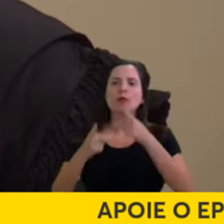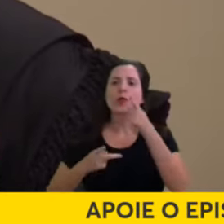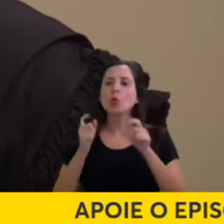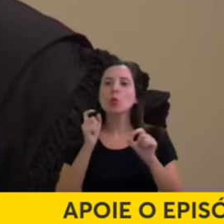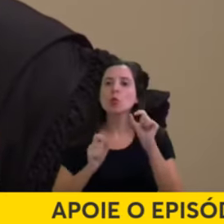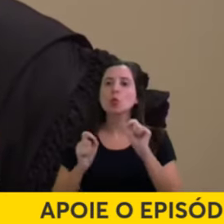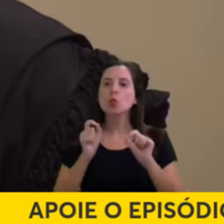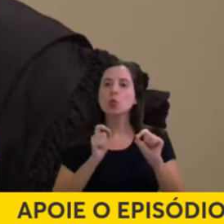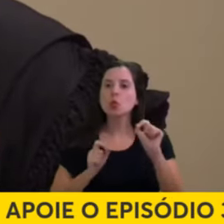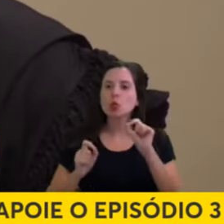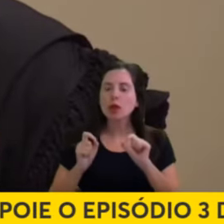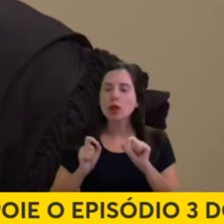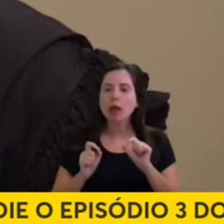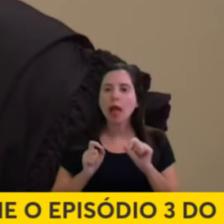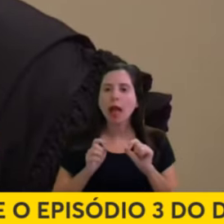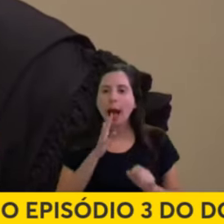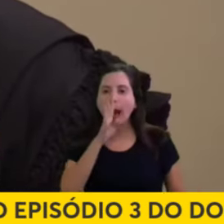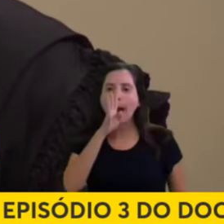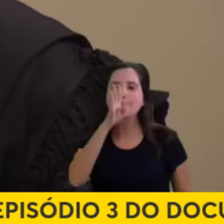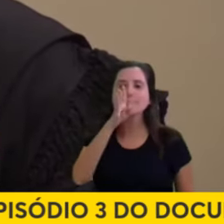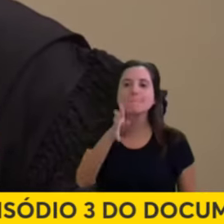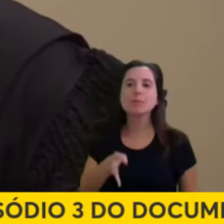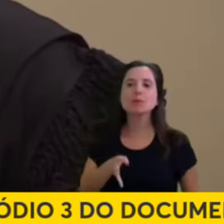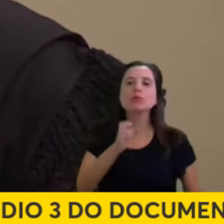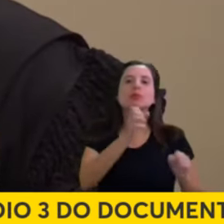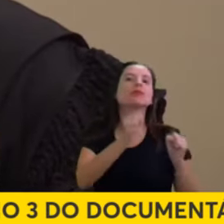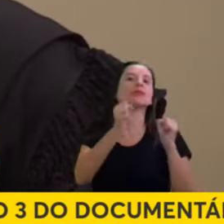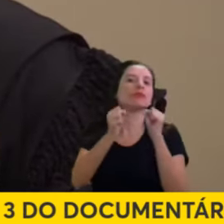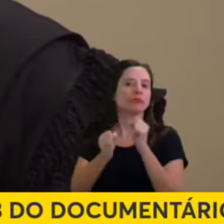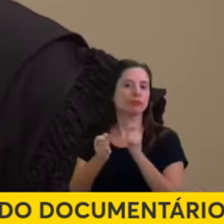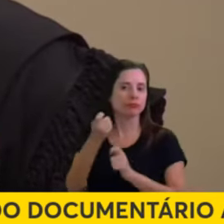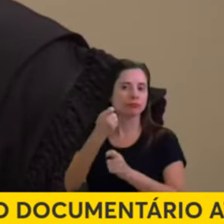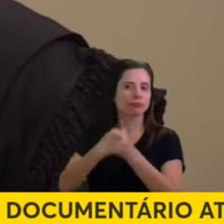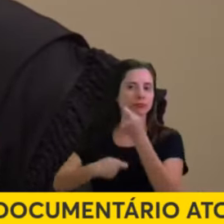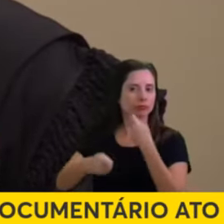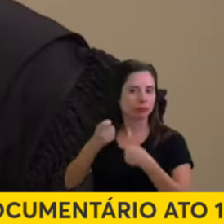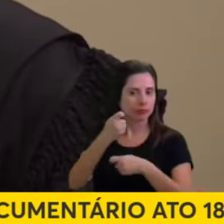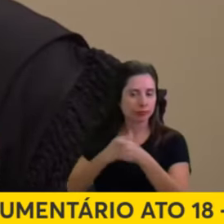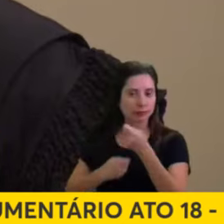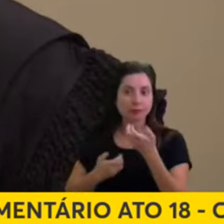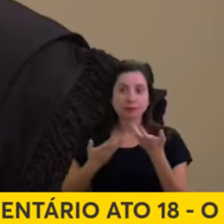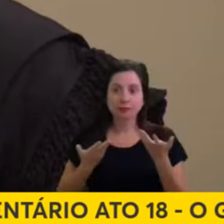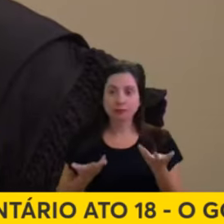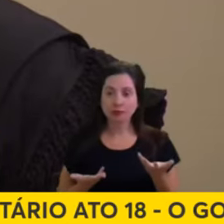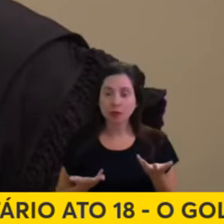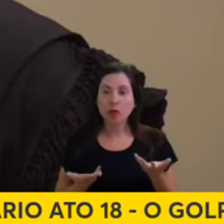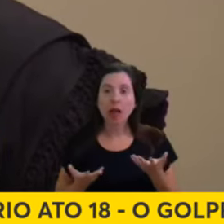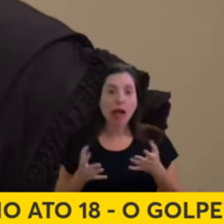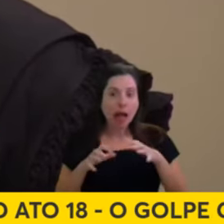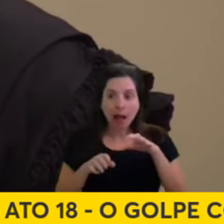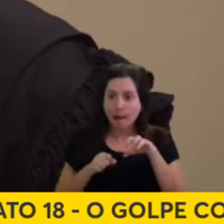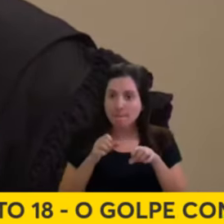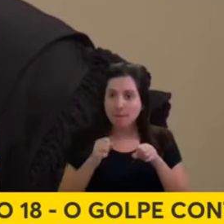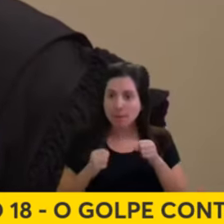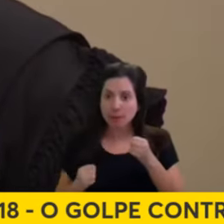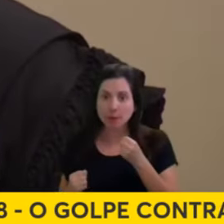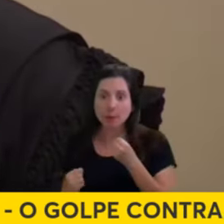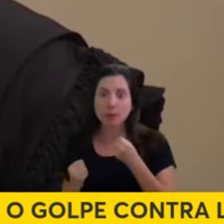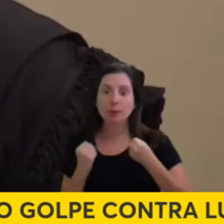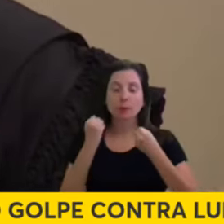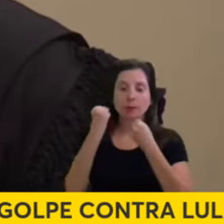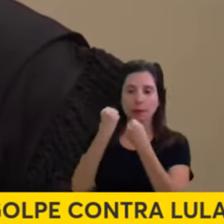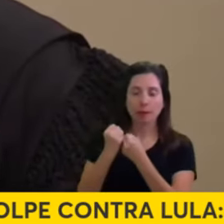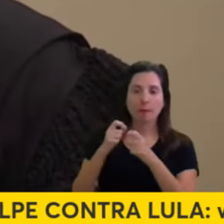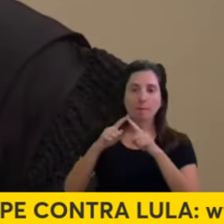configura abuso de poder econômico e que a gravidade do ilícito é notória por quanto a busca de apoio político de candidato oponente baseado em troca